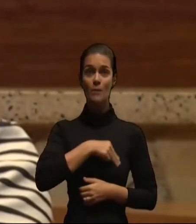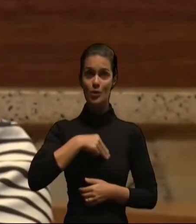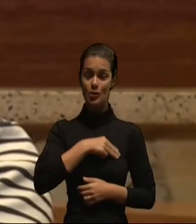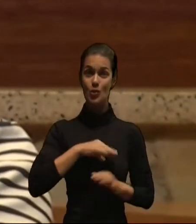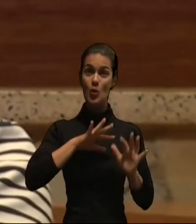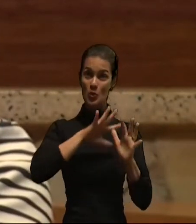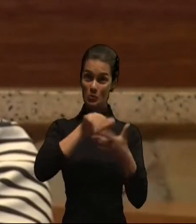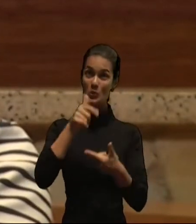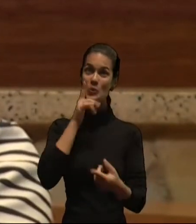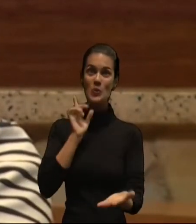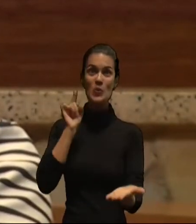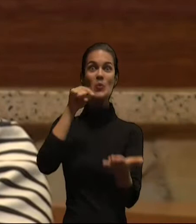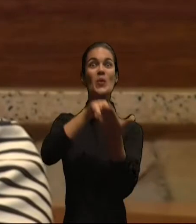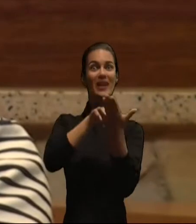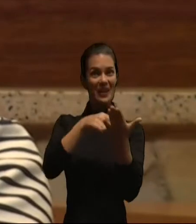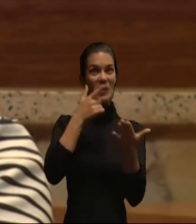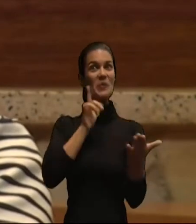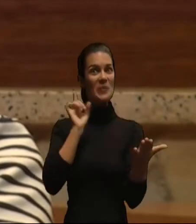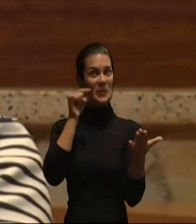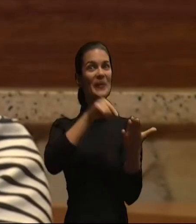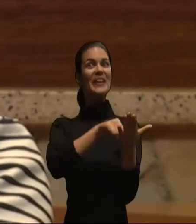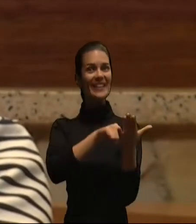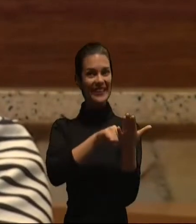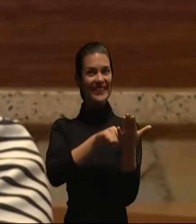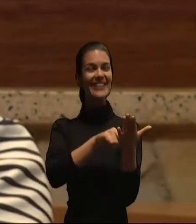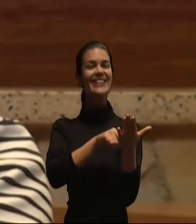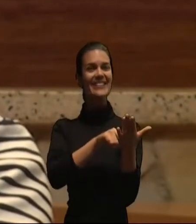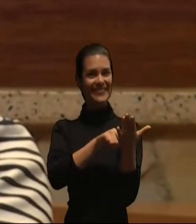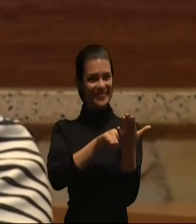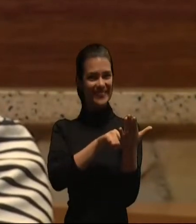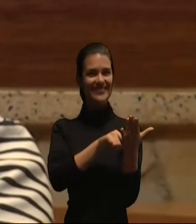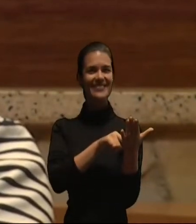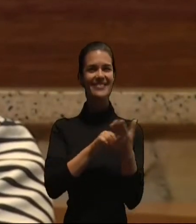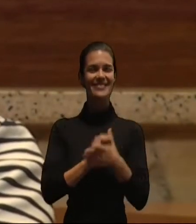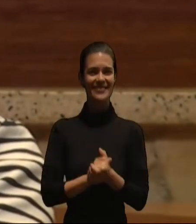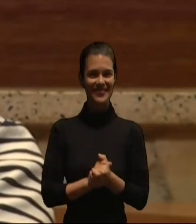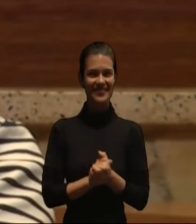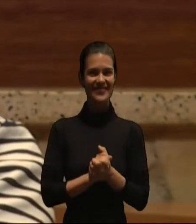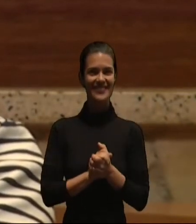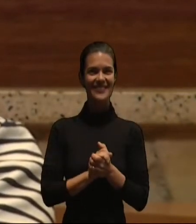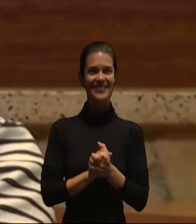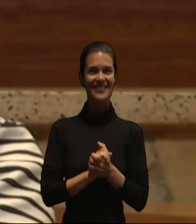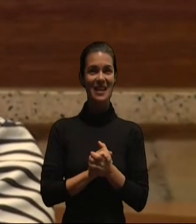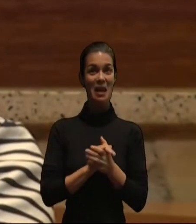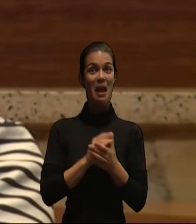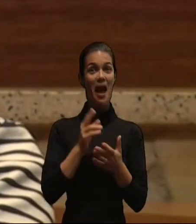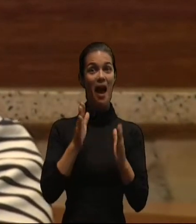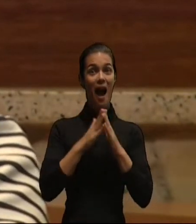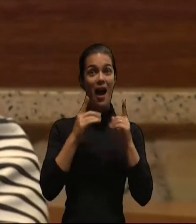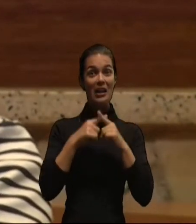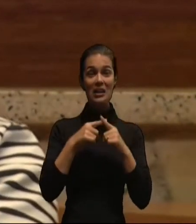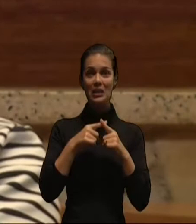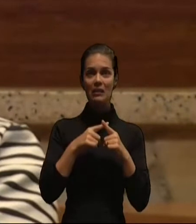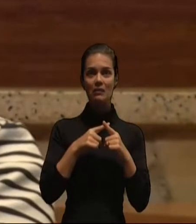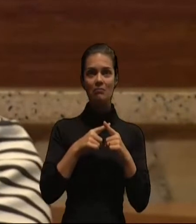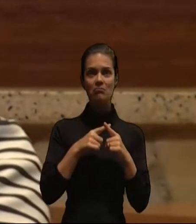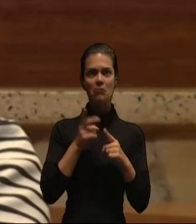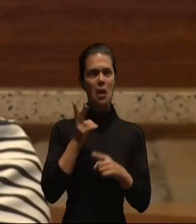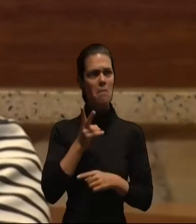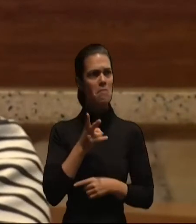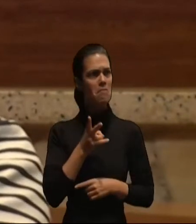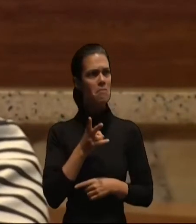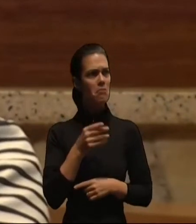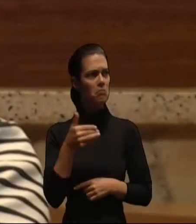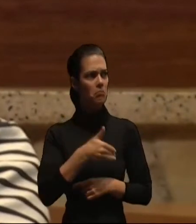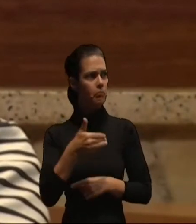mundiais. Que notícia boa. Pode falar, essa notícia interessa a todos. A igreja, mesmo estando aqui nos bancos,